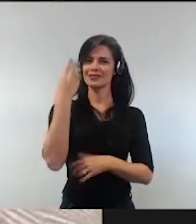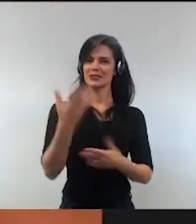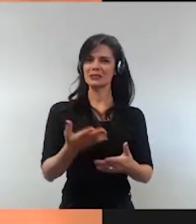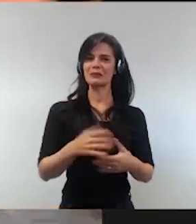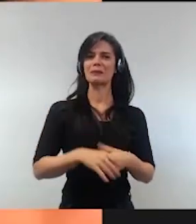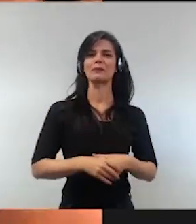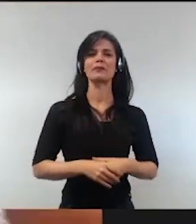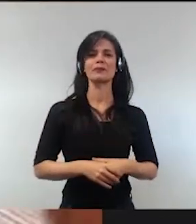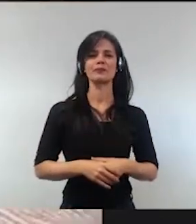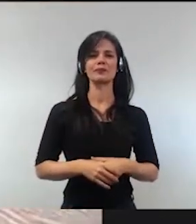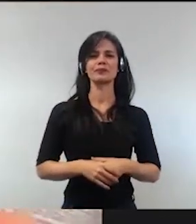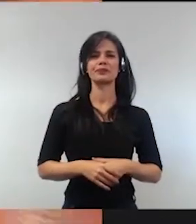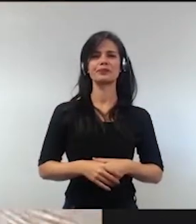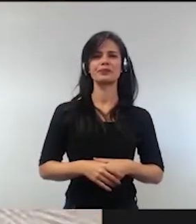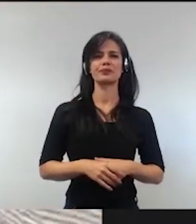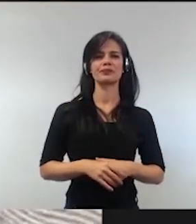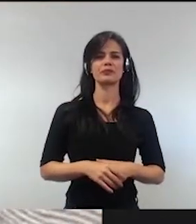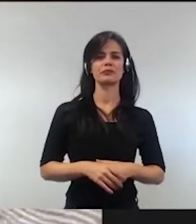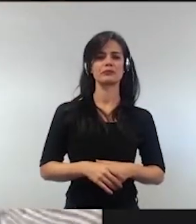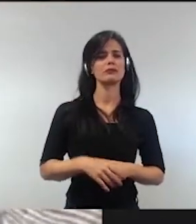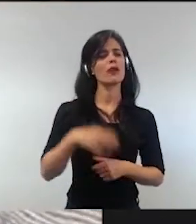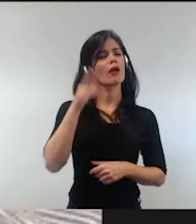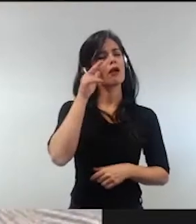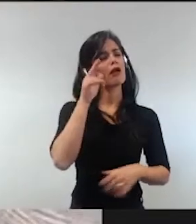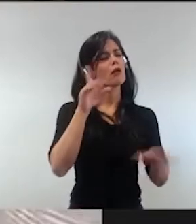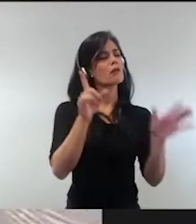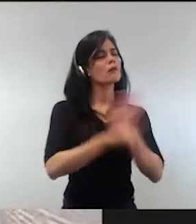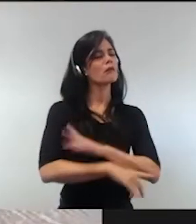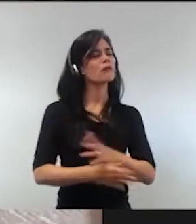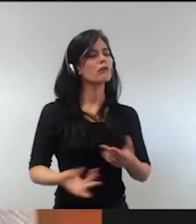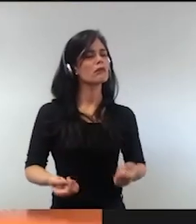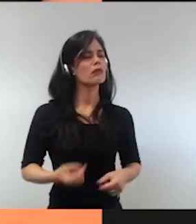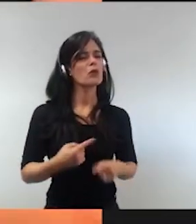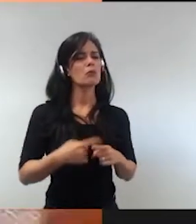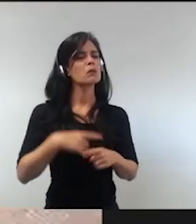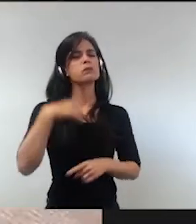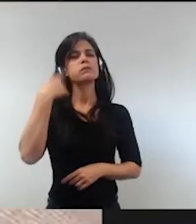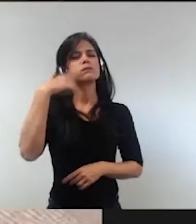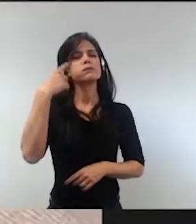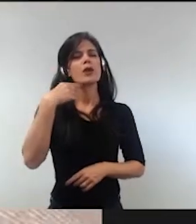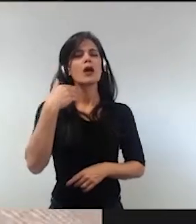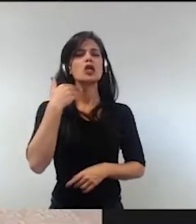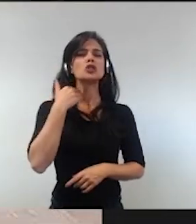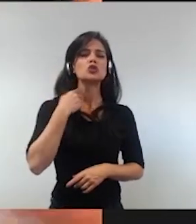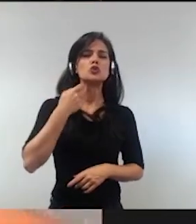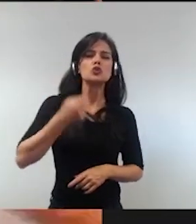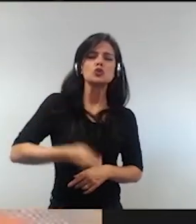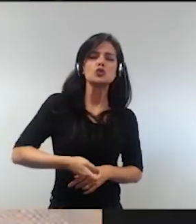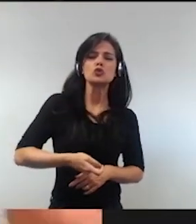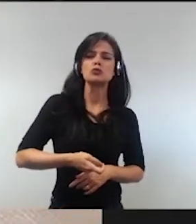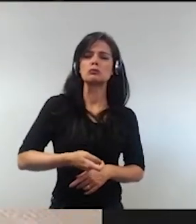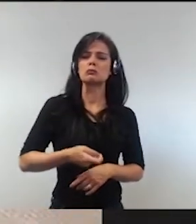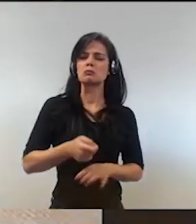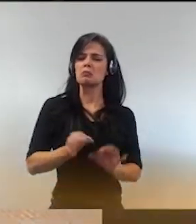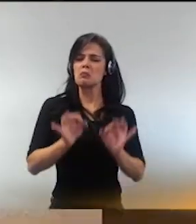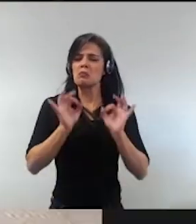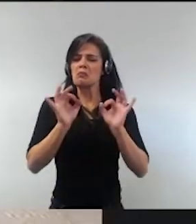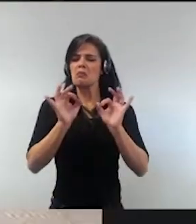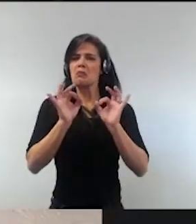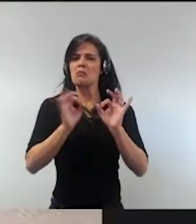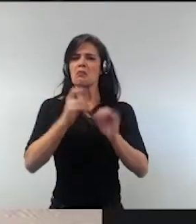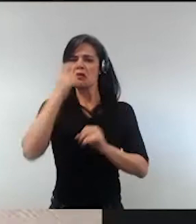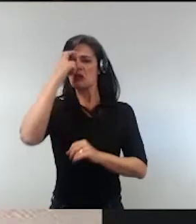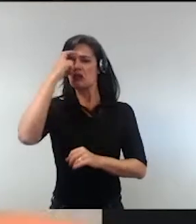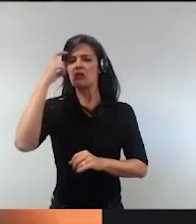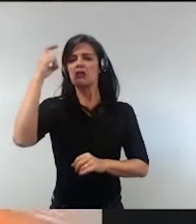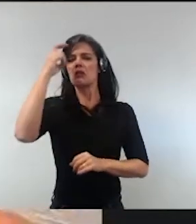advogados. Diante dessa descrição, o mestre cavalo pergunta por que esses advogados, juízes, sendo tão bem dotados,